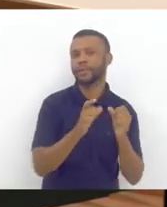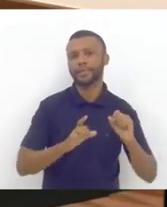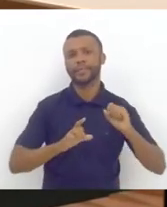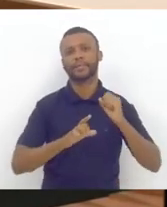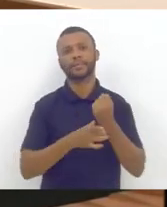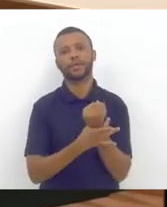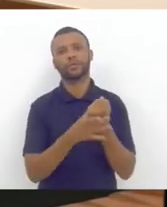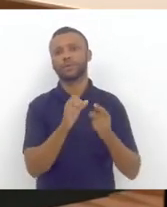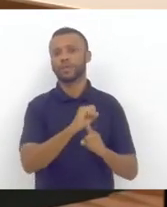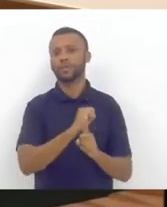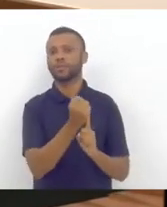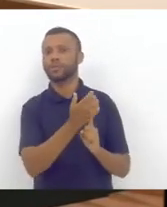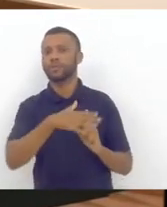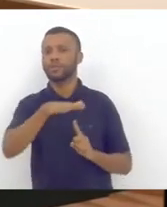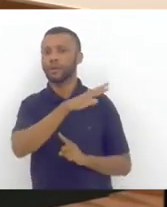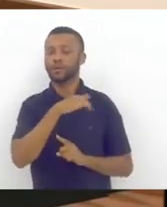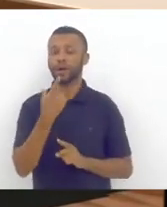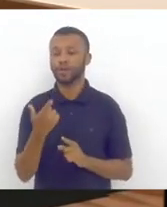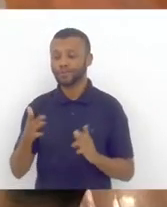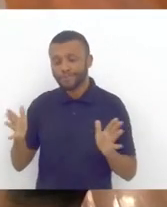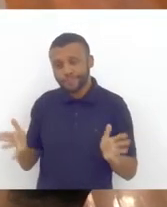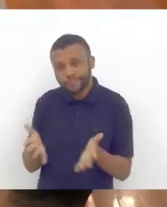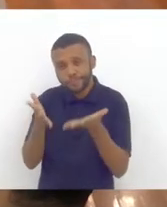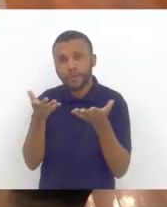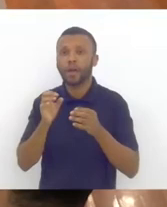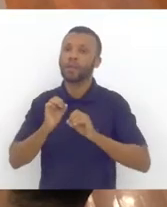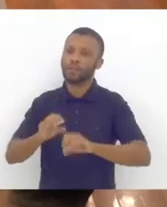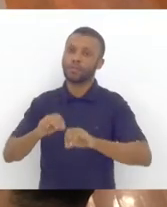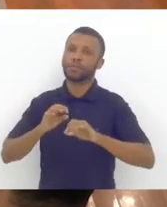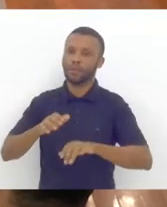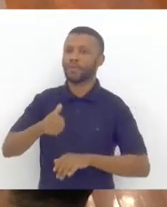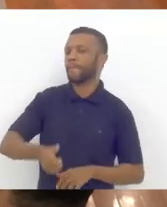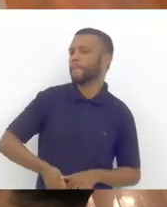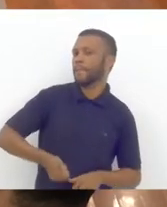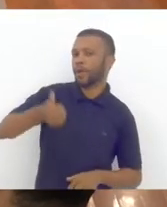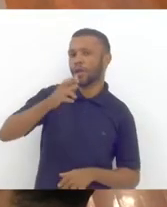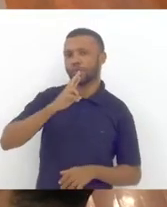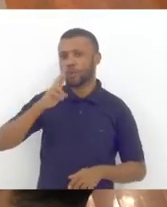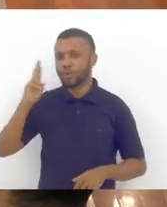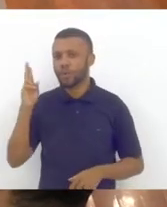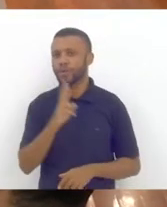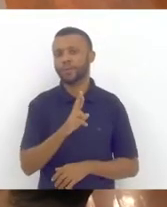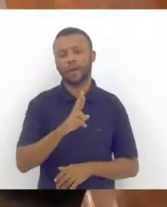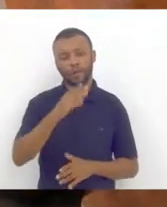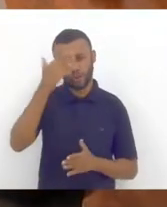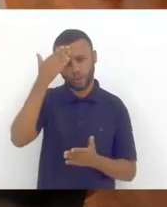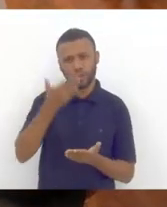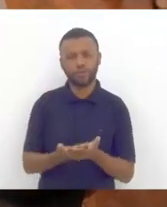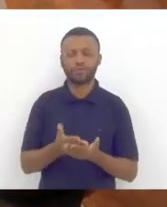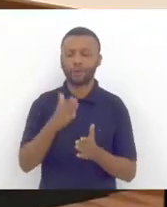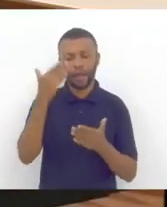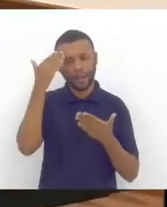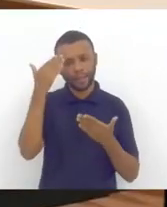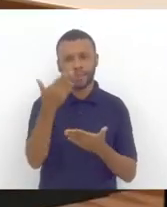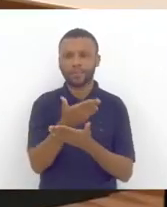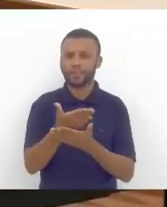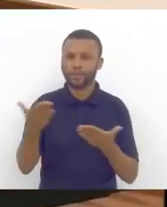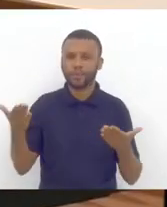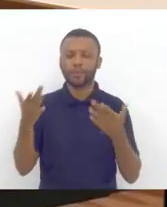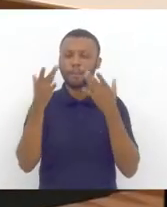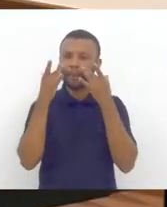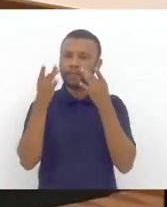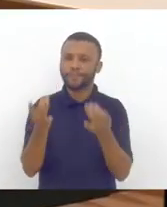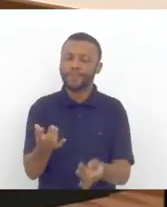mais agregarmos em prol da educação, melhores os resultados da educação. Assim eu acredito. Eu agradeço a todos,